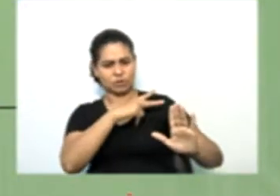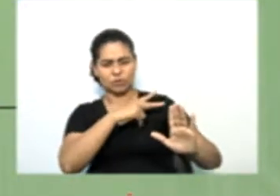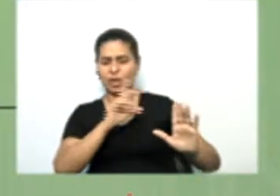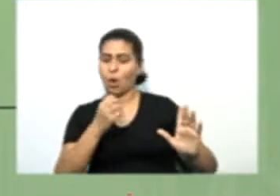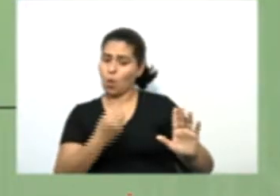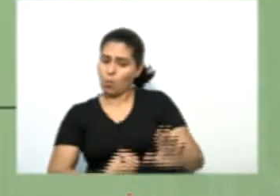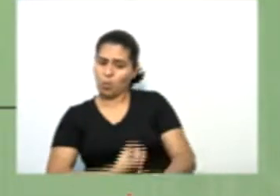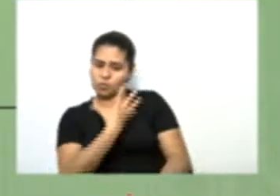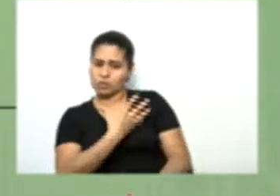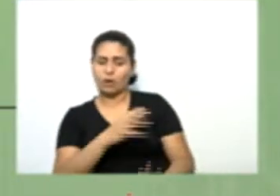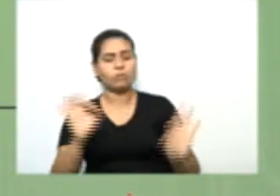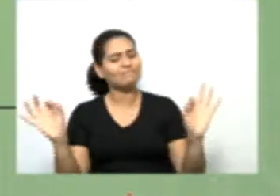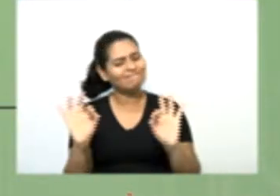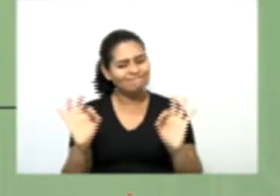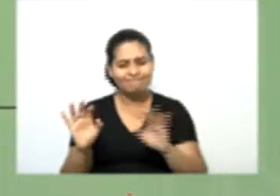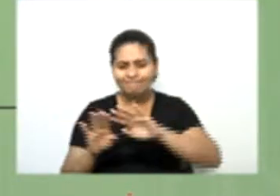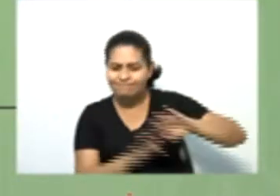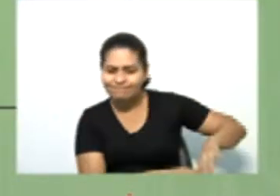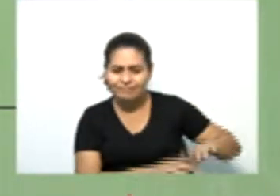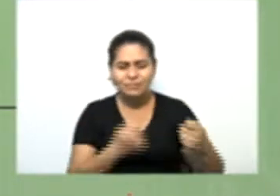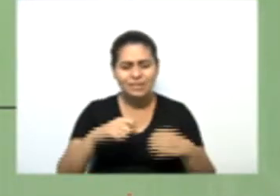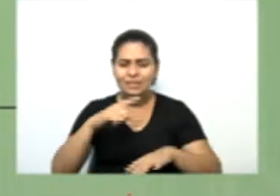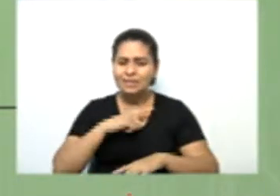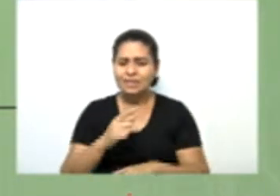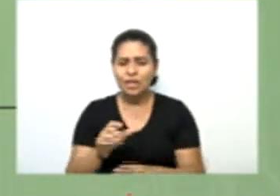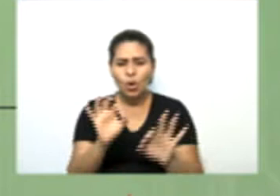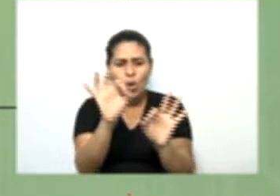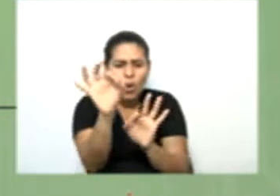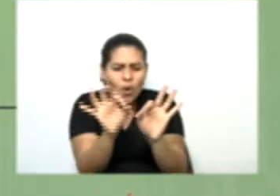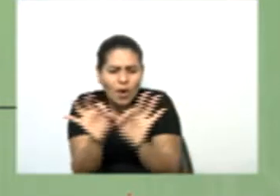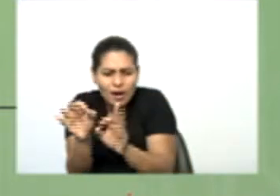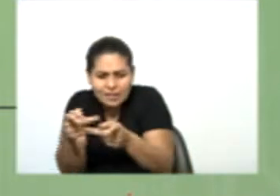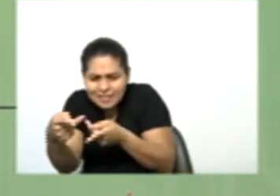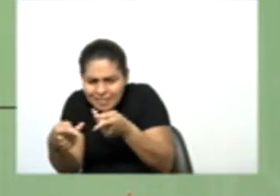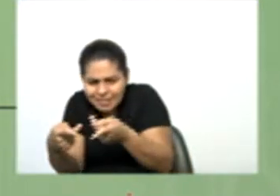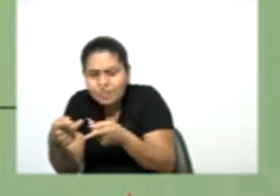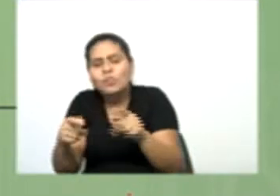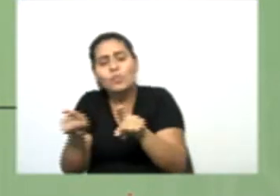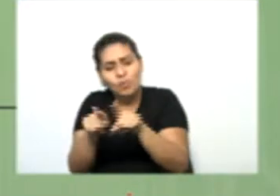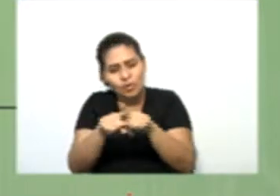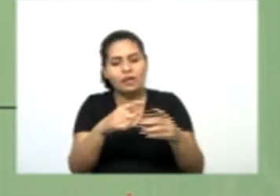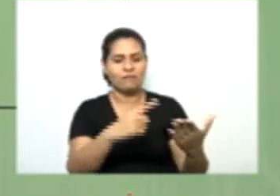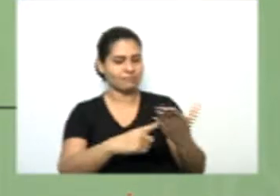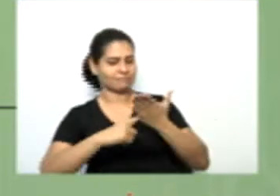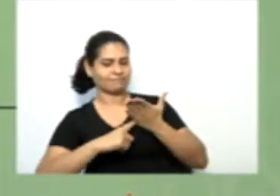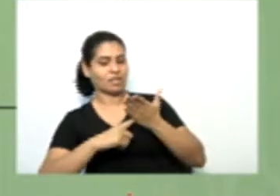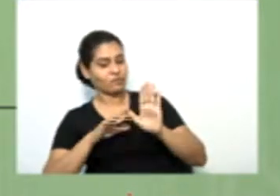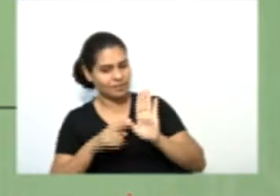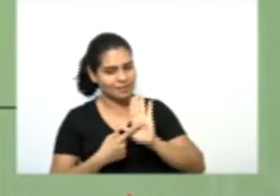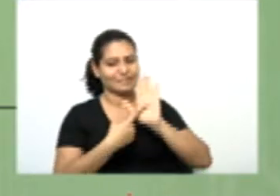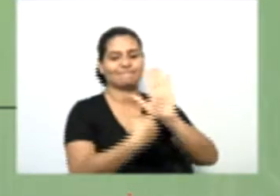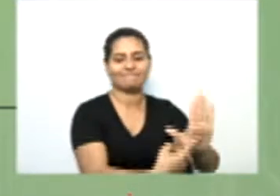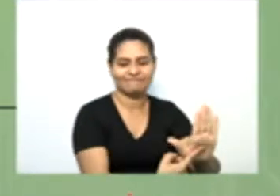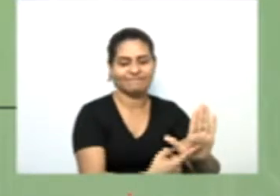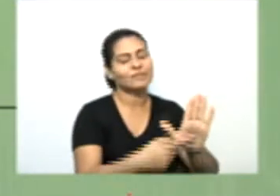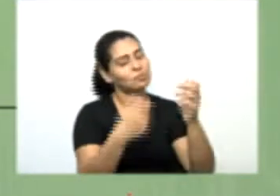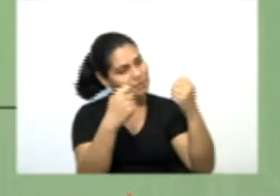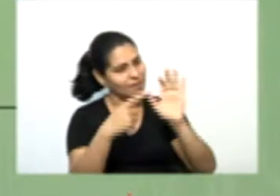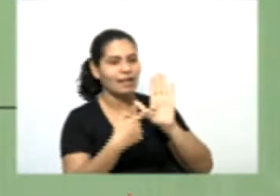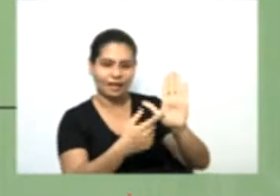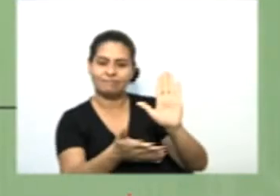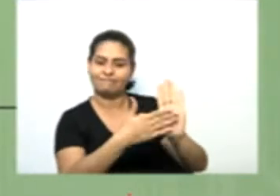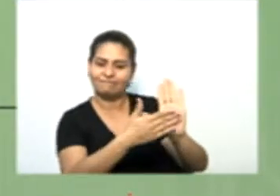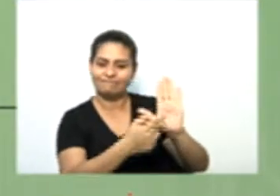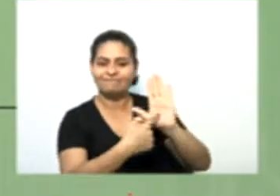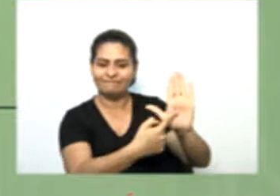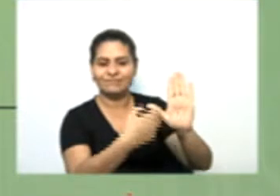crie alternativas ao planejar a negociação, porque ele vai te trazer outras alternativas, tá certo? Então você também tem que ter